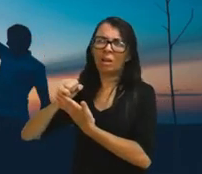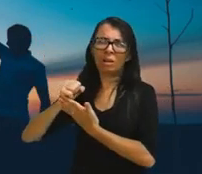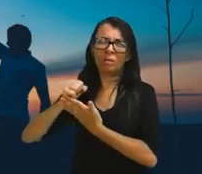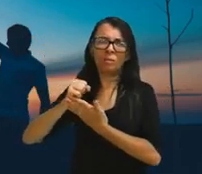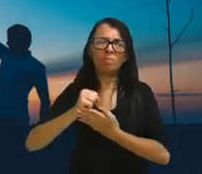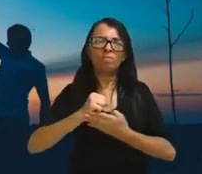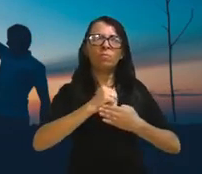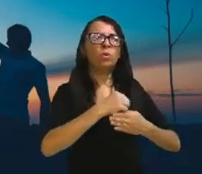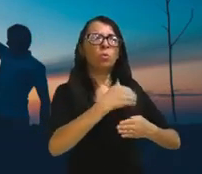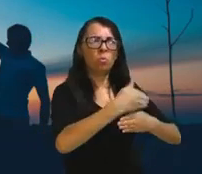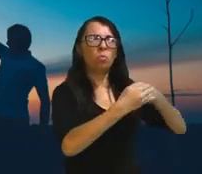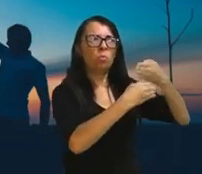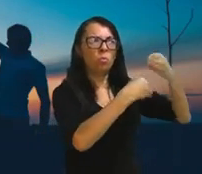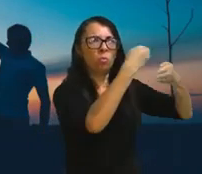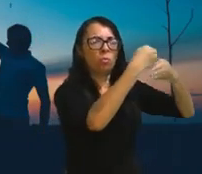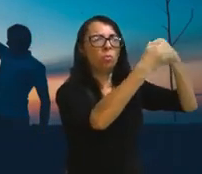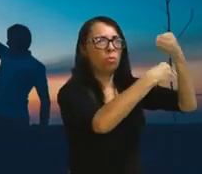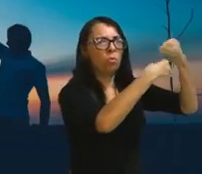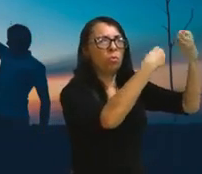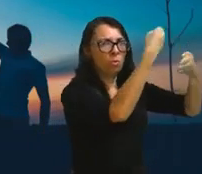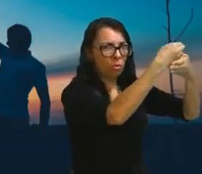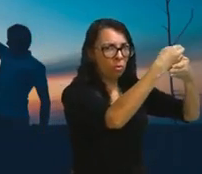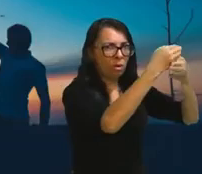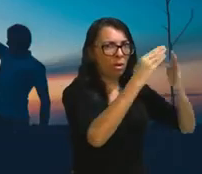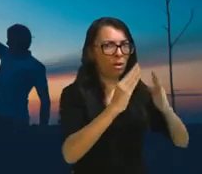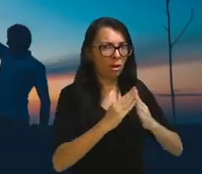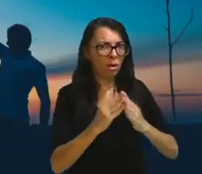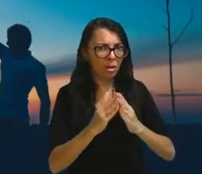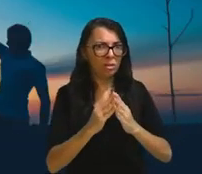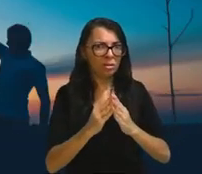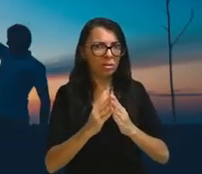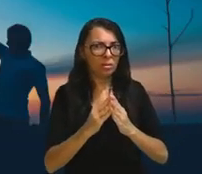inútil a sentinela montar guarda.